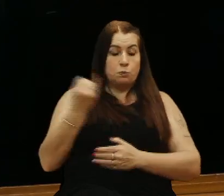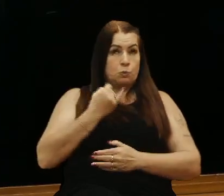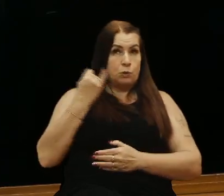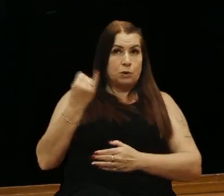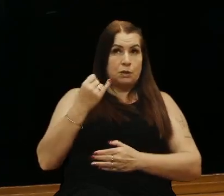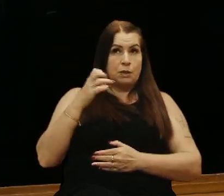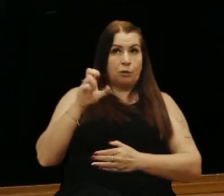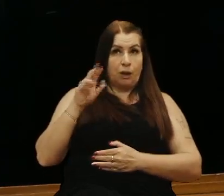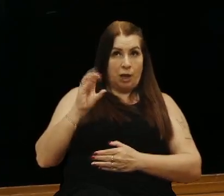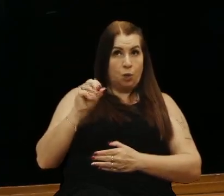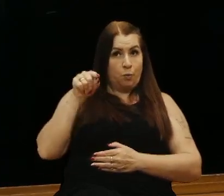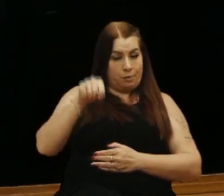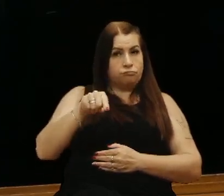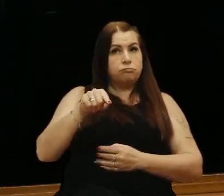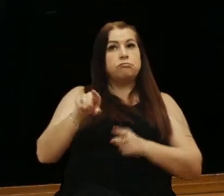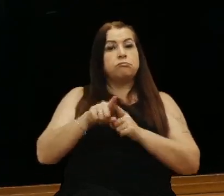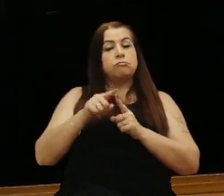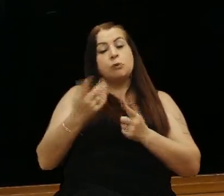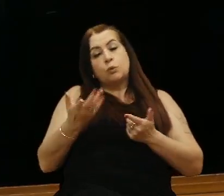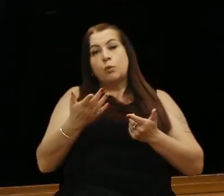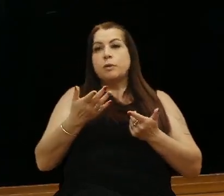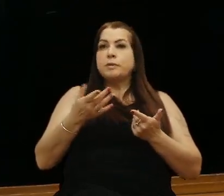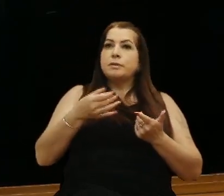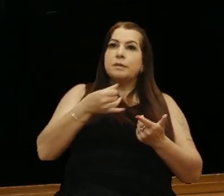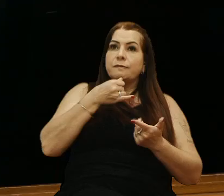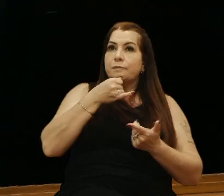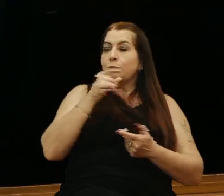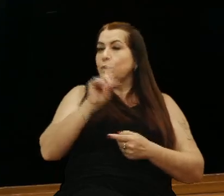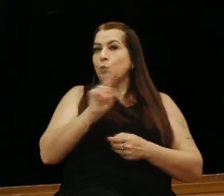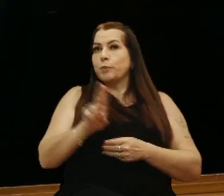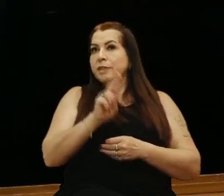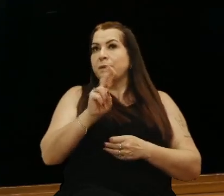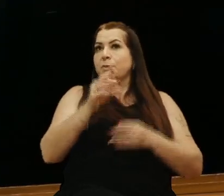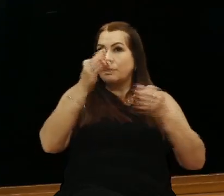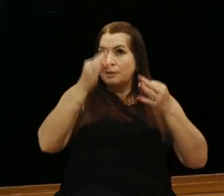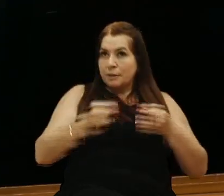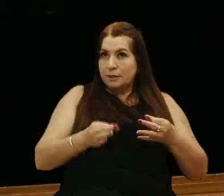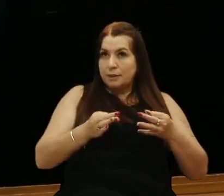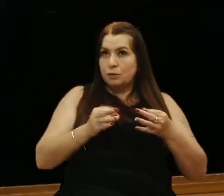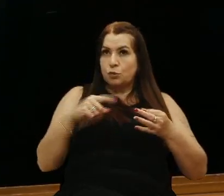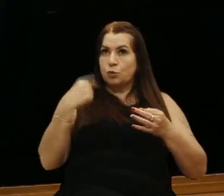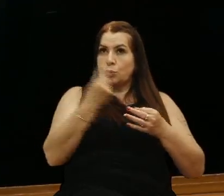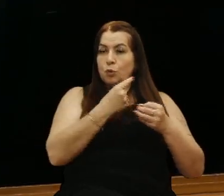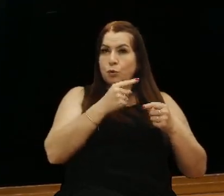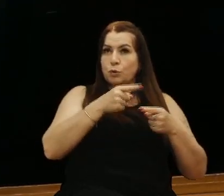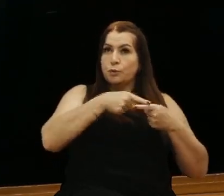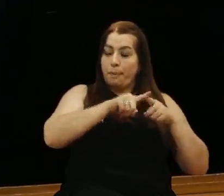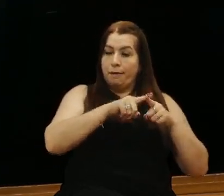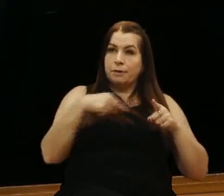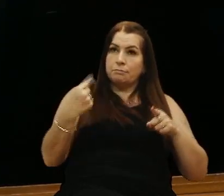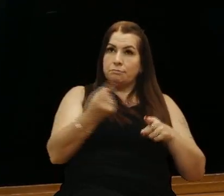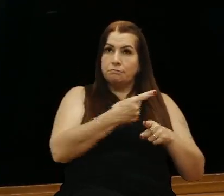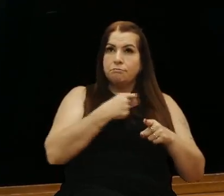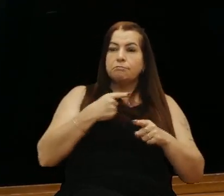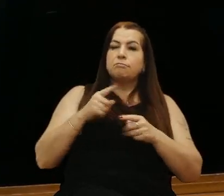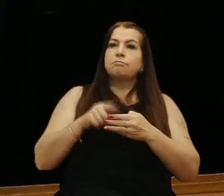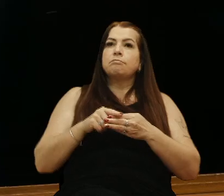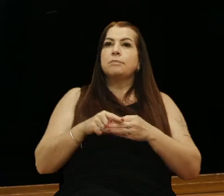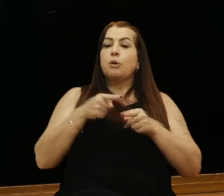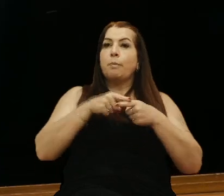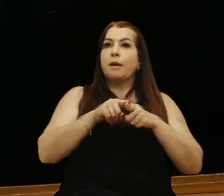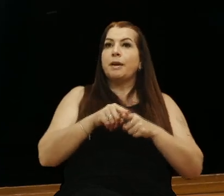no Ecoparque, nós, infelizmente, Zé D'Ambrosio, não usufruímos como devemos dos nossos parques. Infelizmente, o